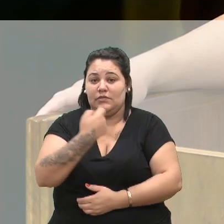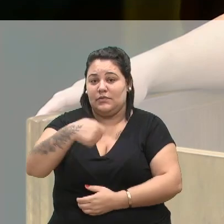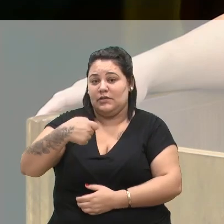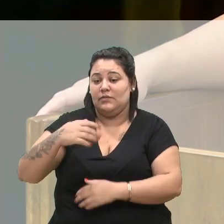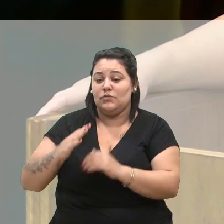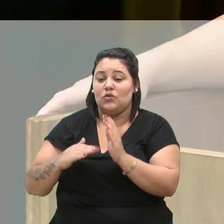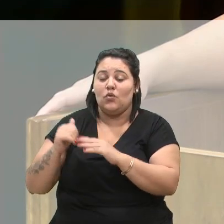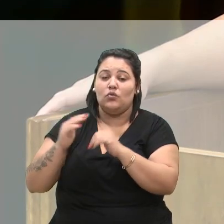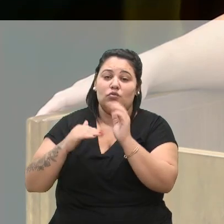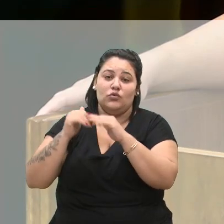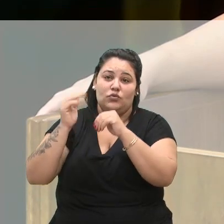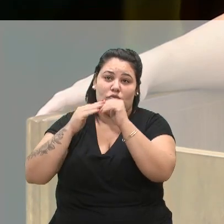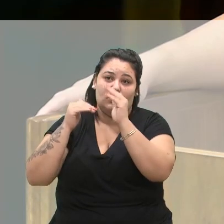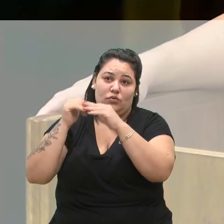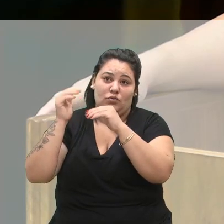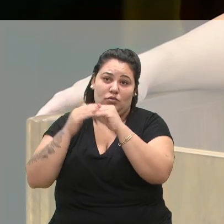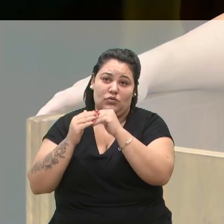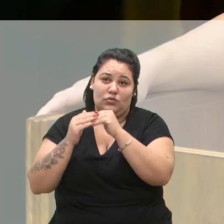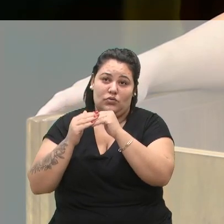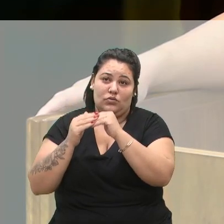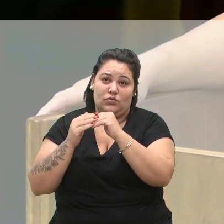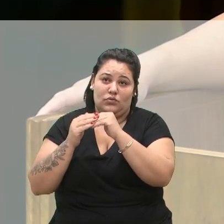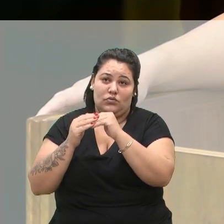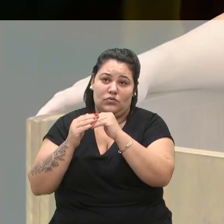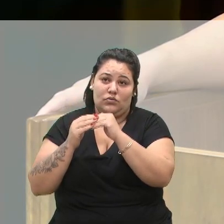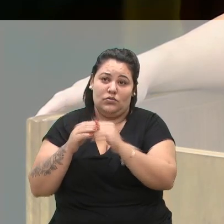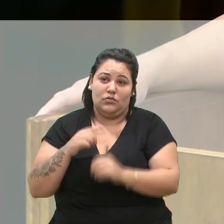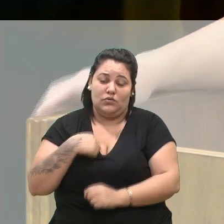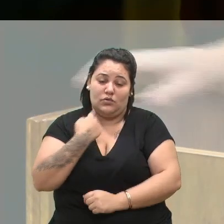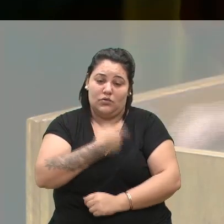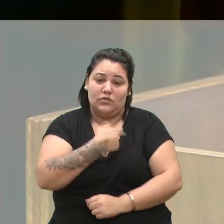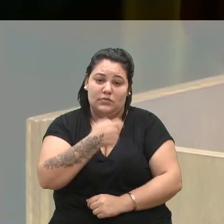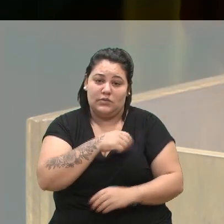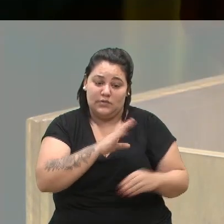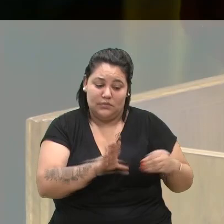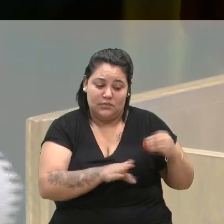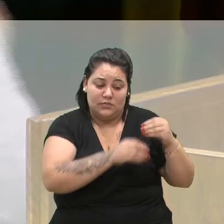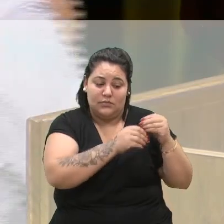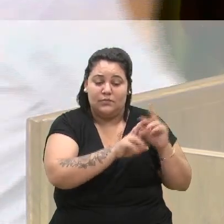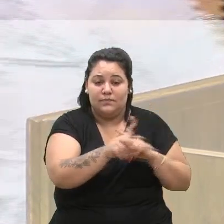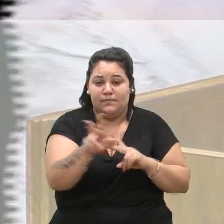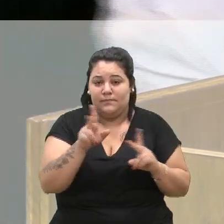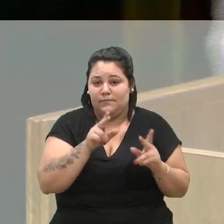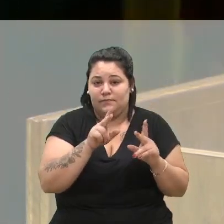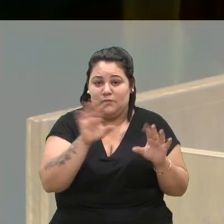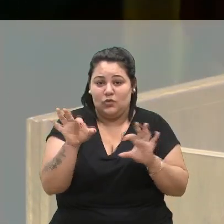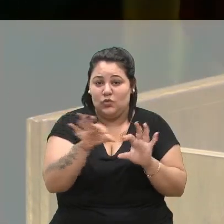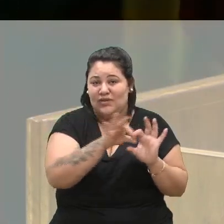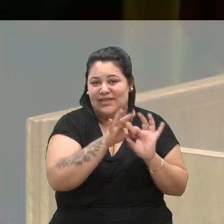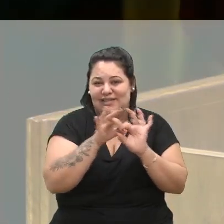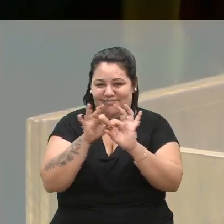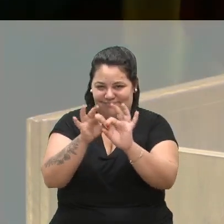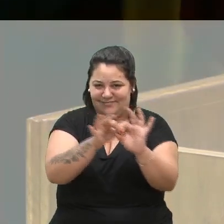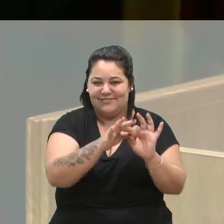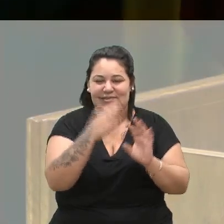construir, que a gente precisa somar as diferenças. Somar